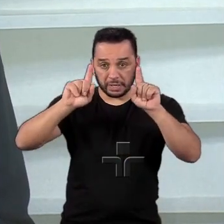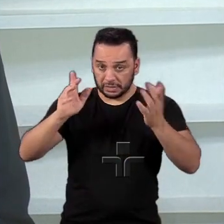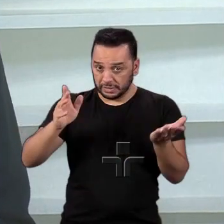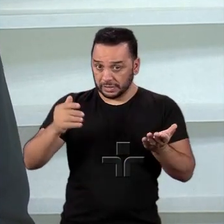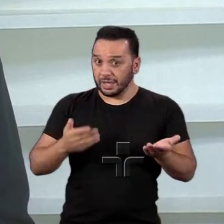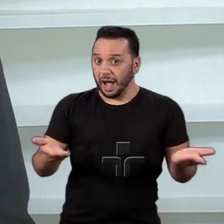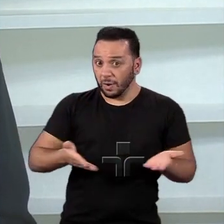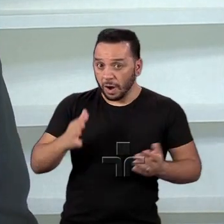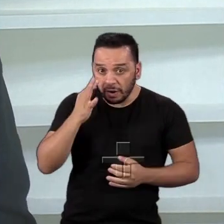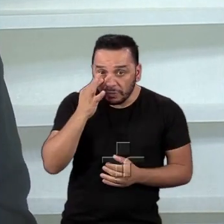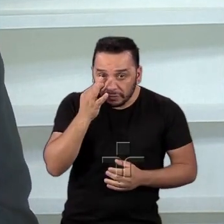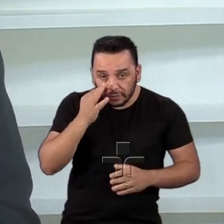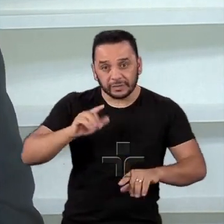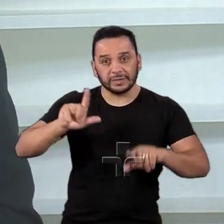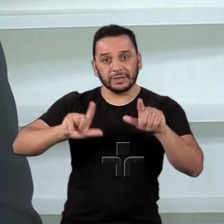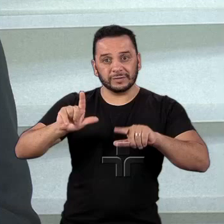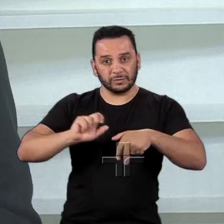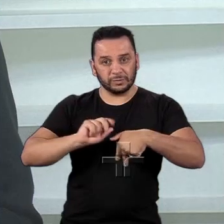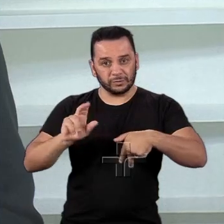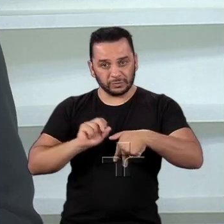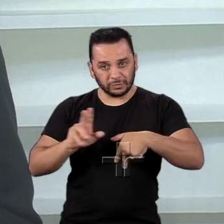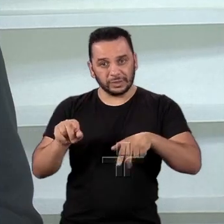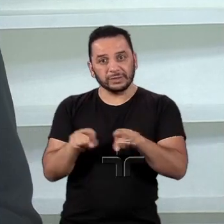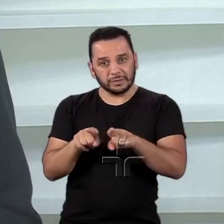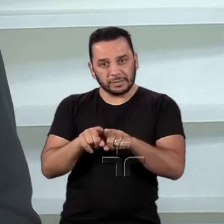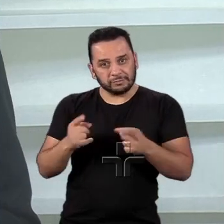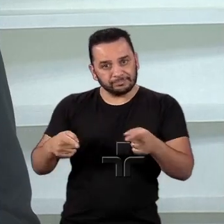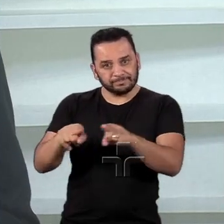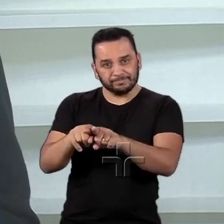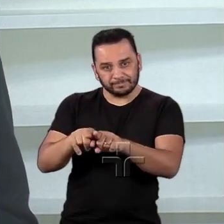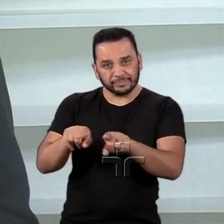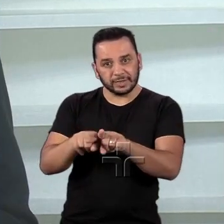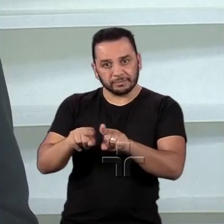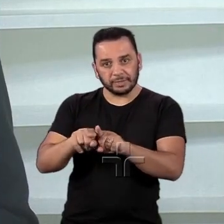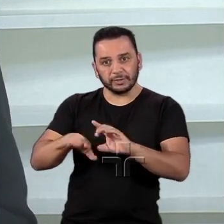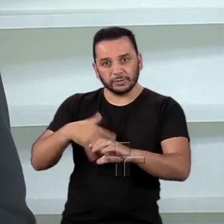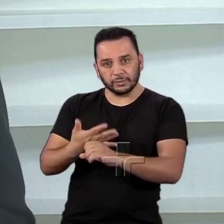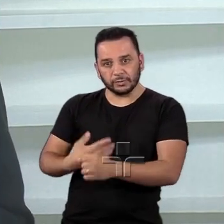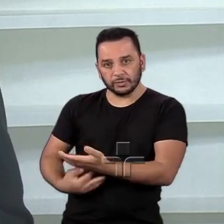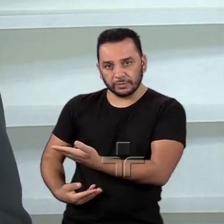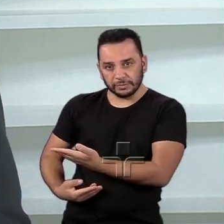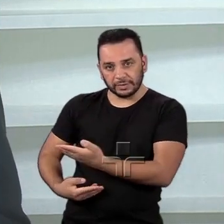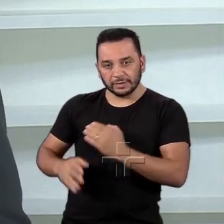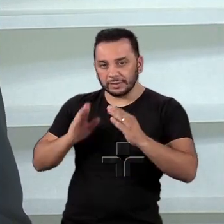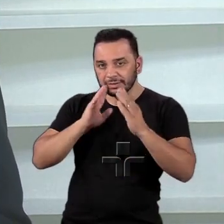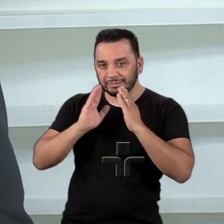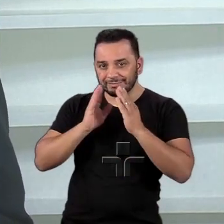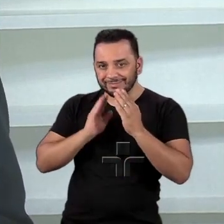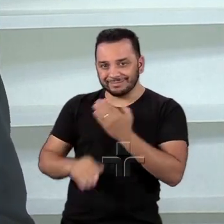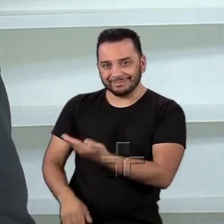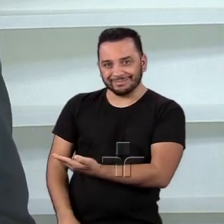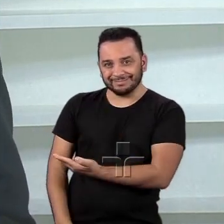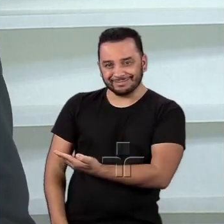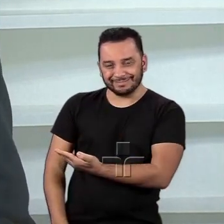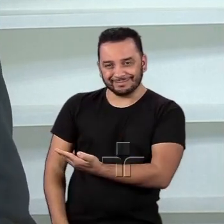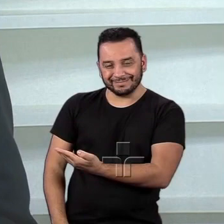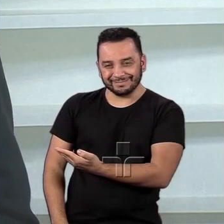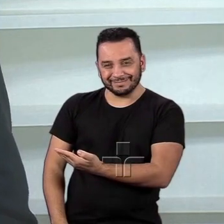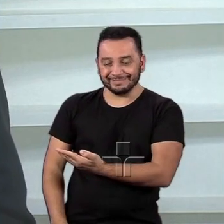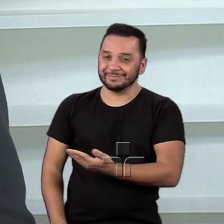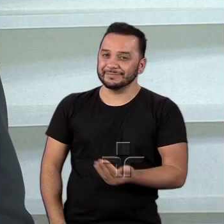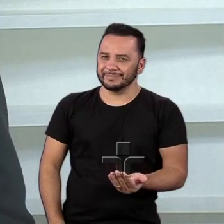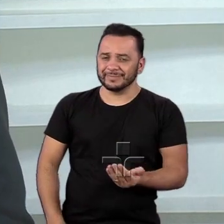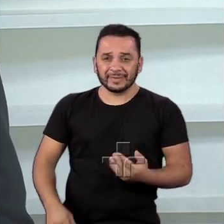pela TV Cultura, pelas emissoras afiliadas, pelo nosso canal no YouTube e pela nossa página no Facebook.